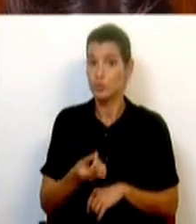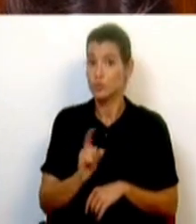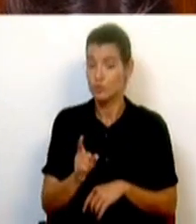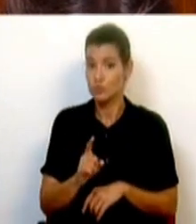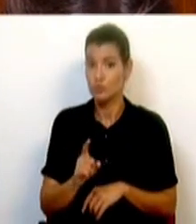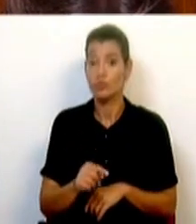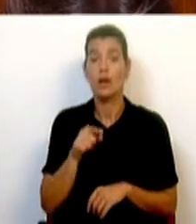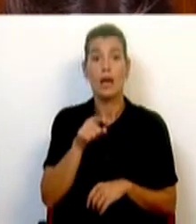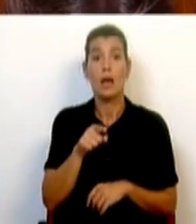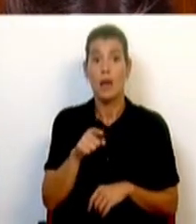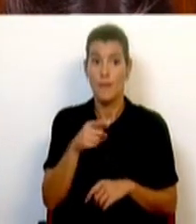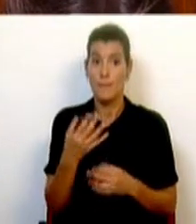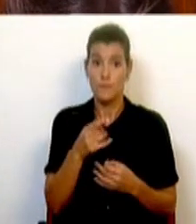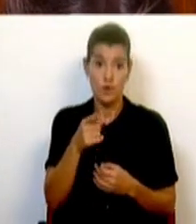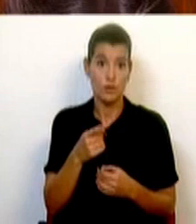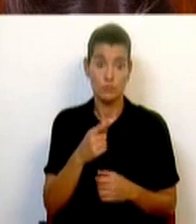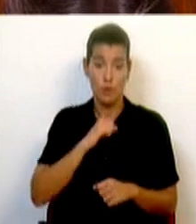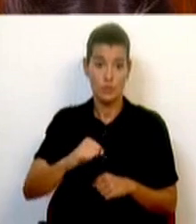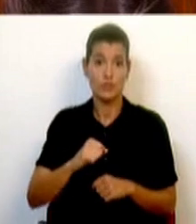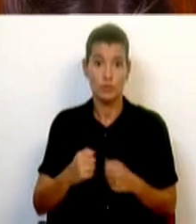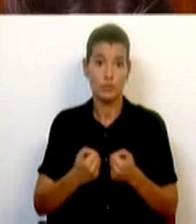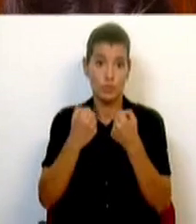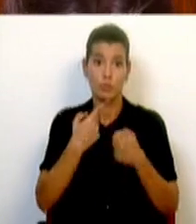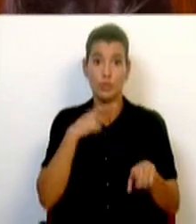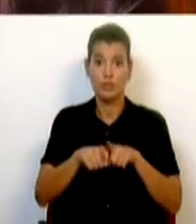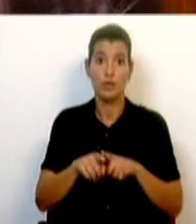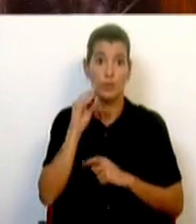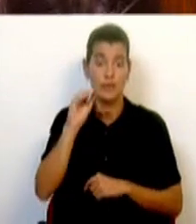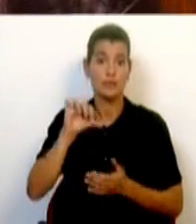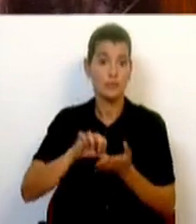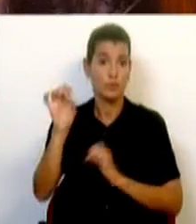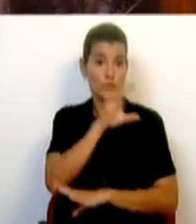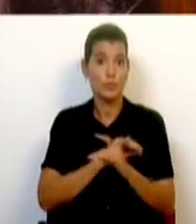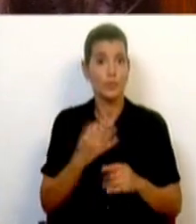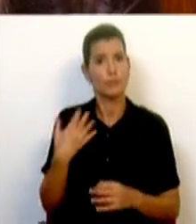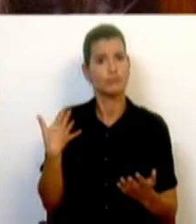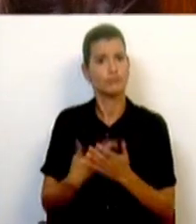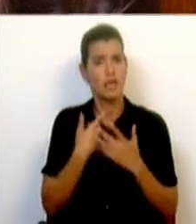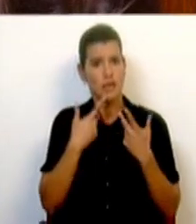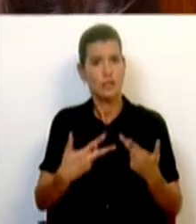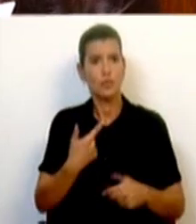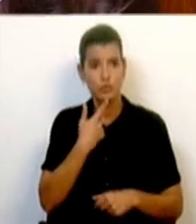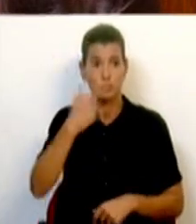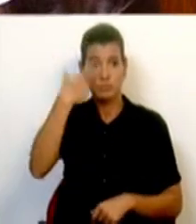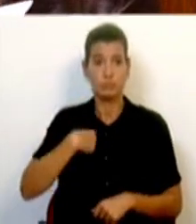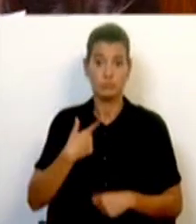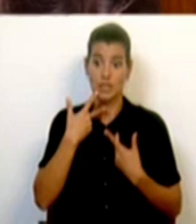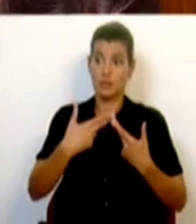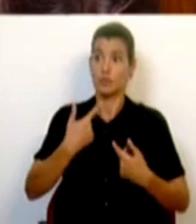o Governo não tem escondido a sua oposição à política do Banco Central Europeu. Temos, aliás, sido muito criticados, eu particularmente tenho sido muito